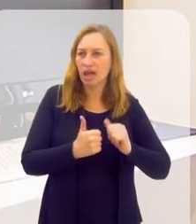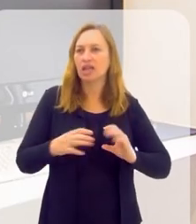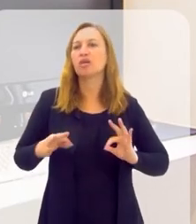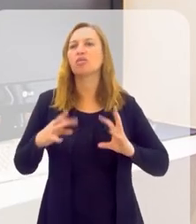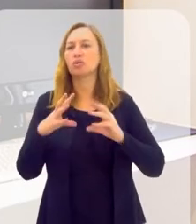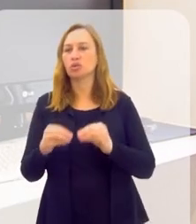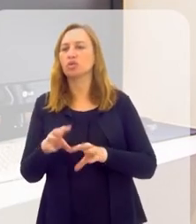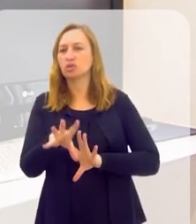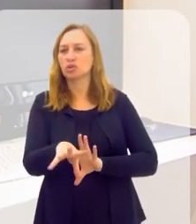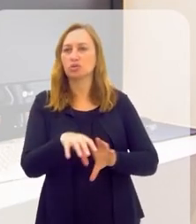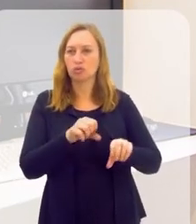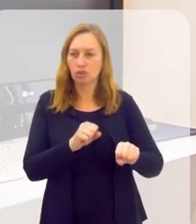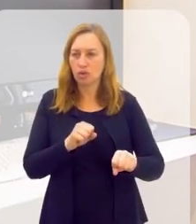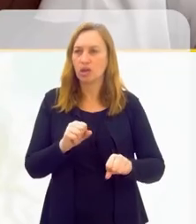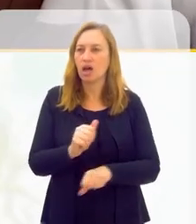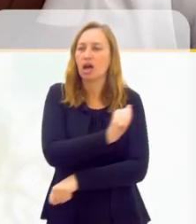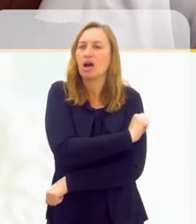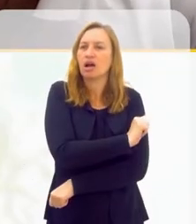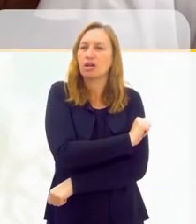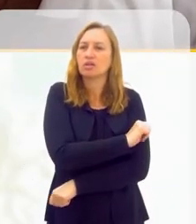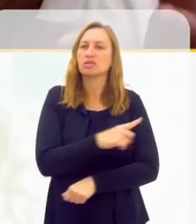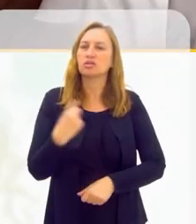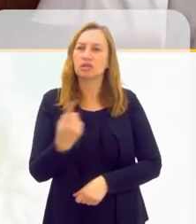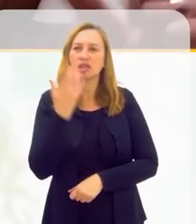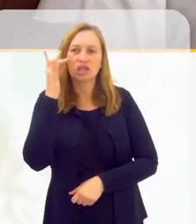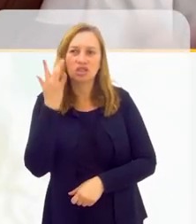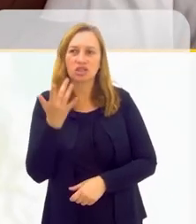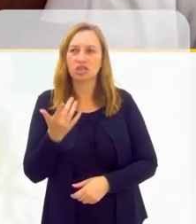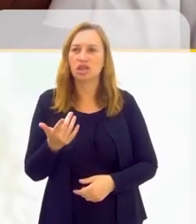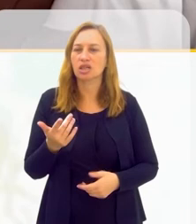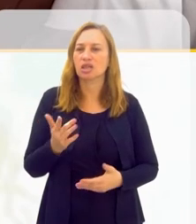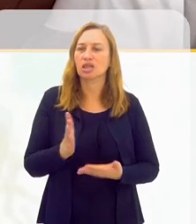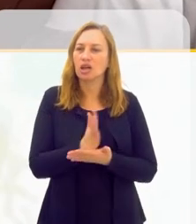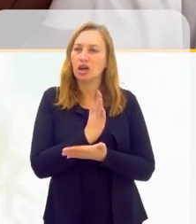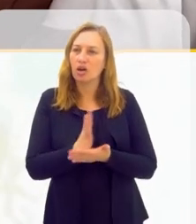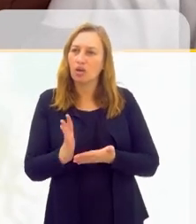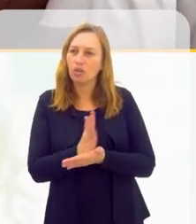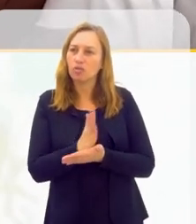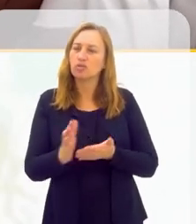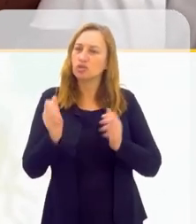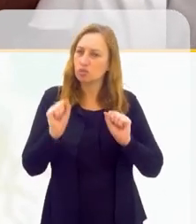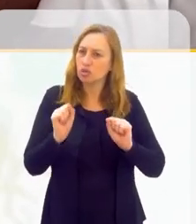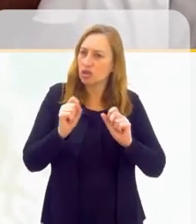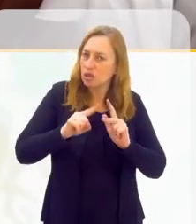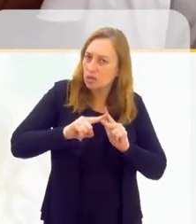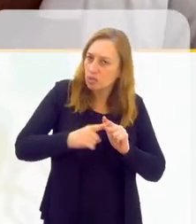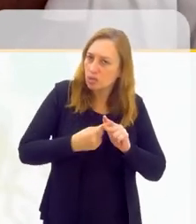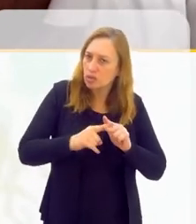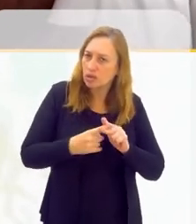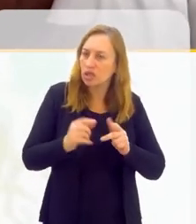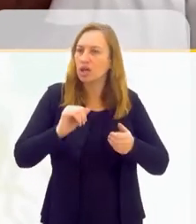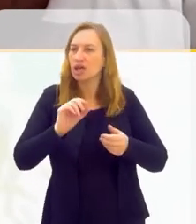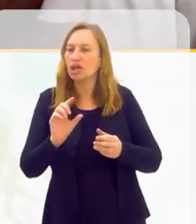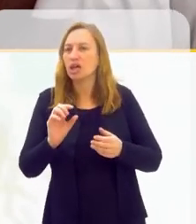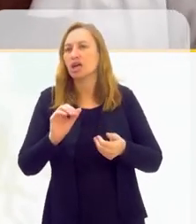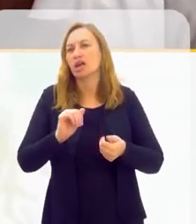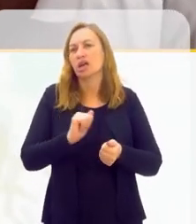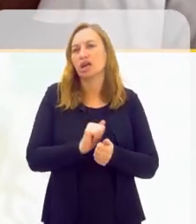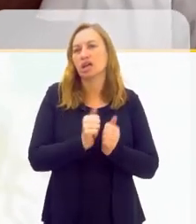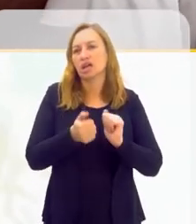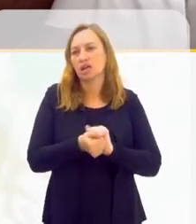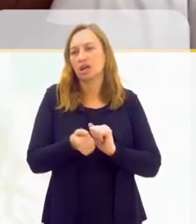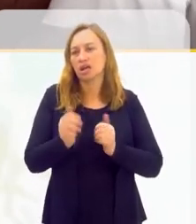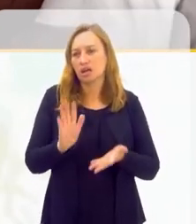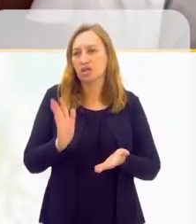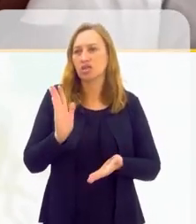positiva por todos os formandos, por todos os alunos, nós achámos que havia alguns patamares que tinham que ser modificados, de acordo com a experiência da primeira